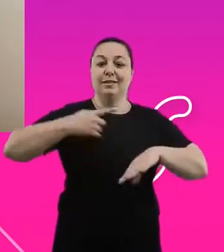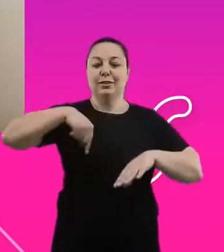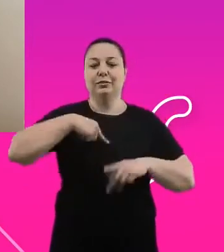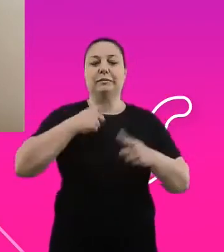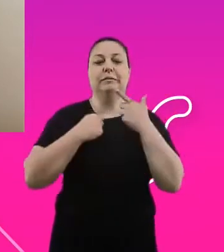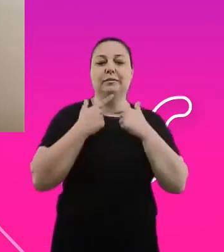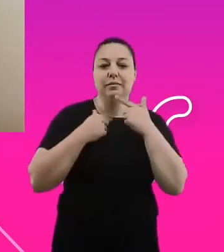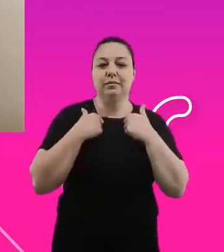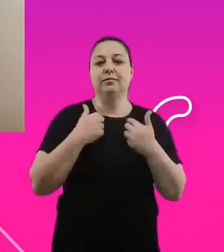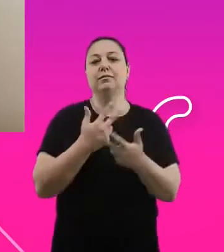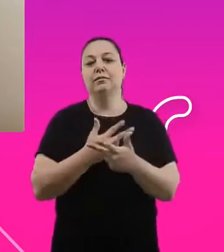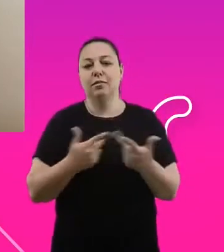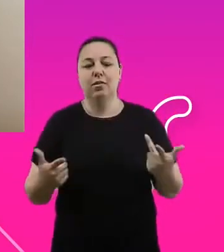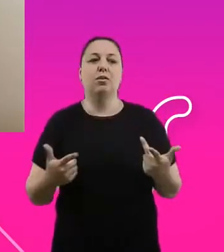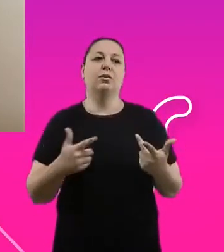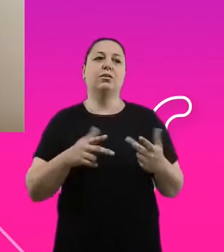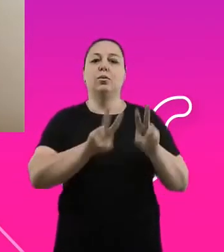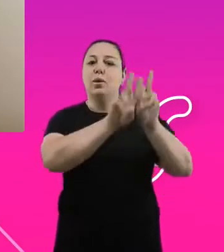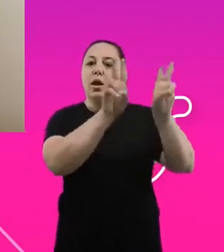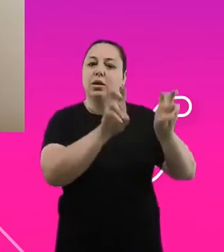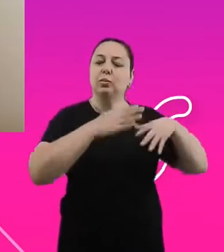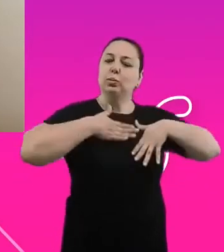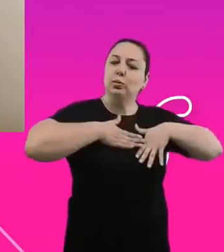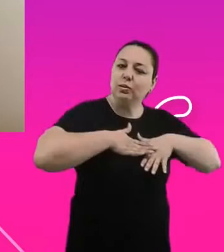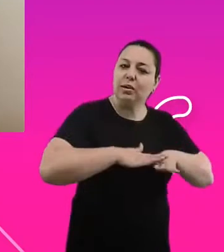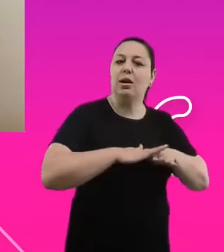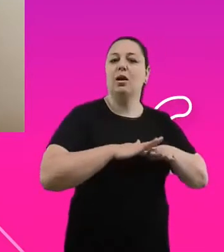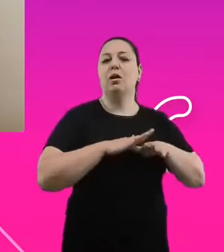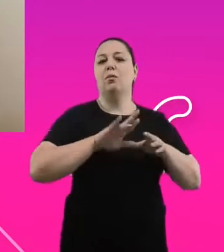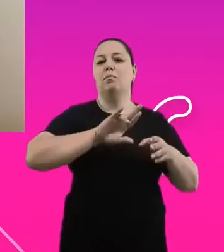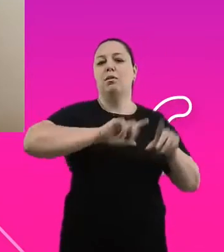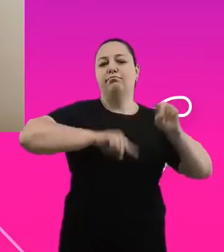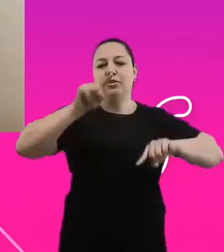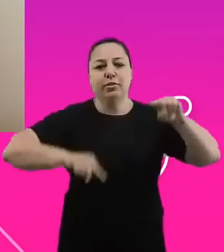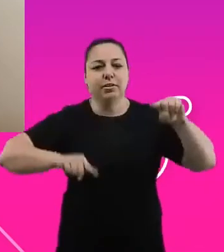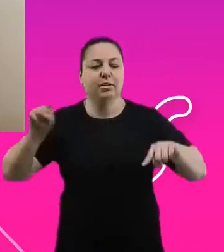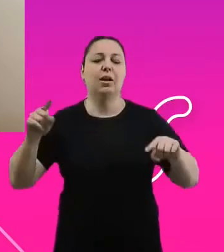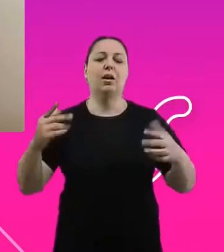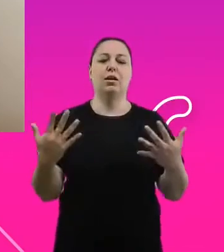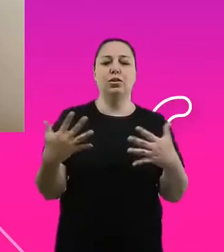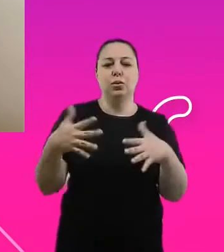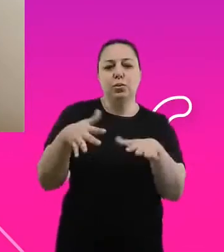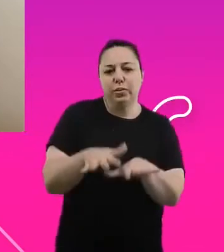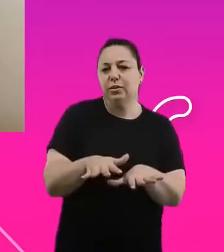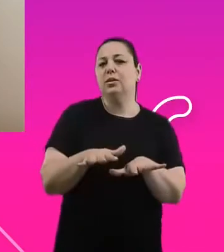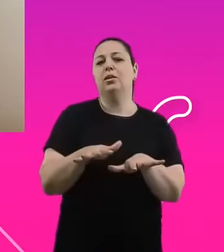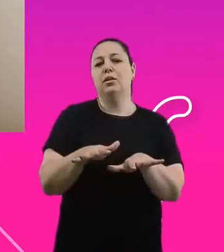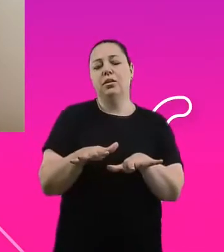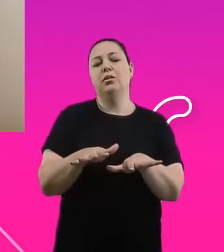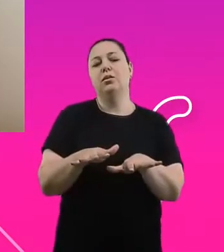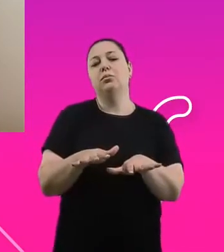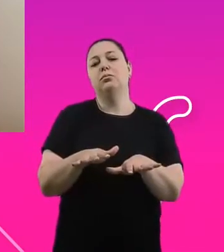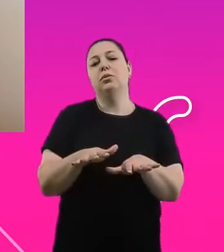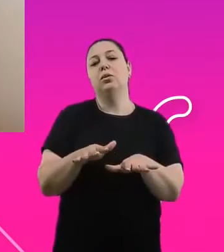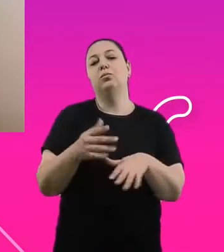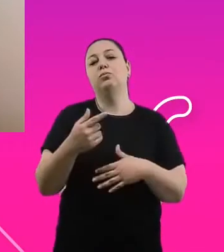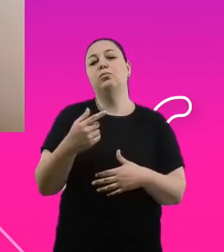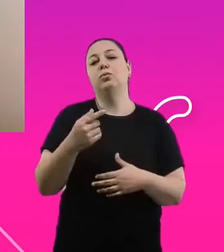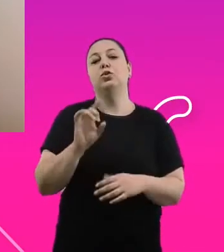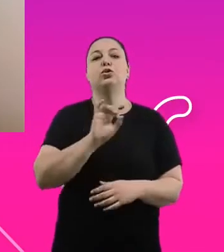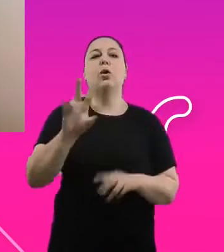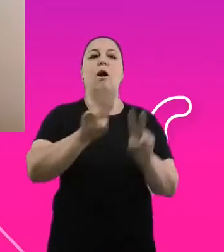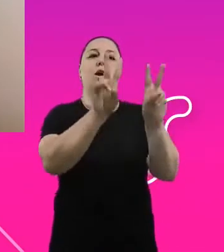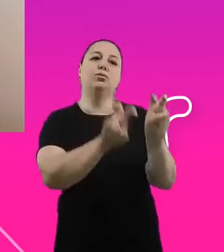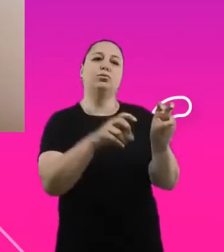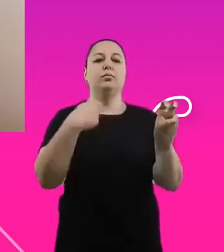slow content, de diversidade, inclusão, muitos desses papos que não tem que só estar na moda